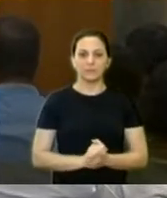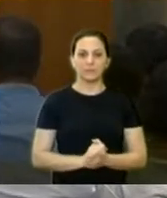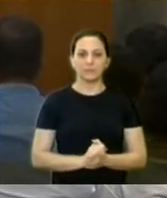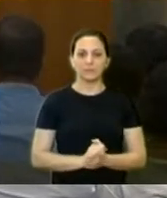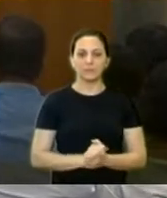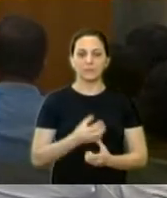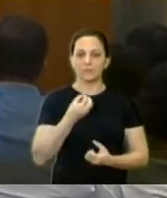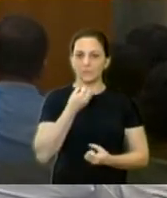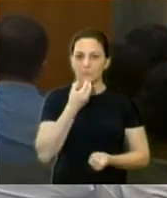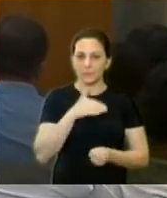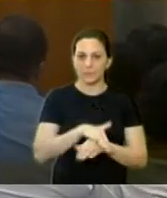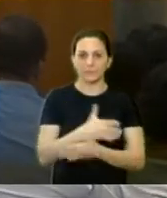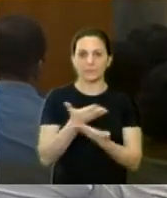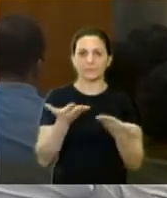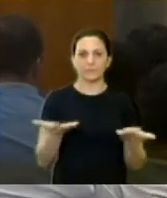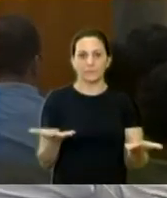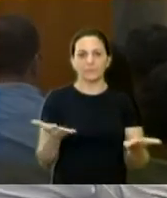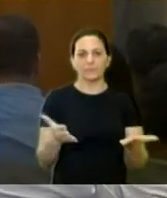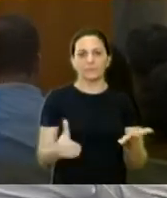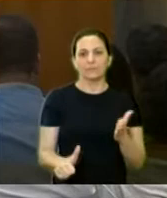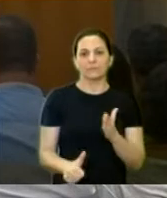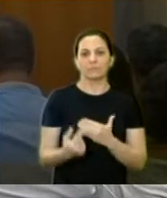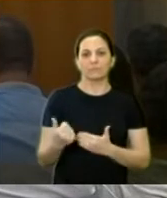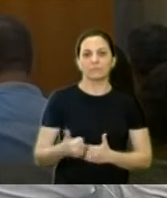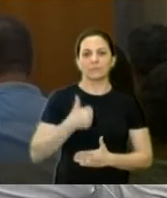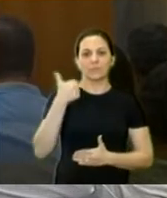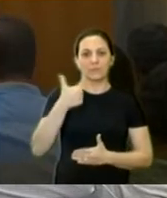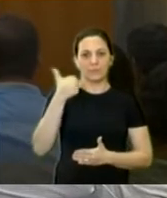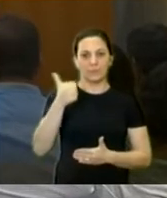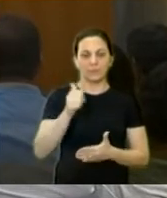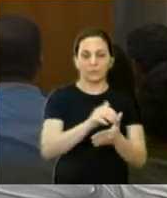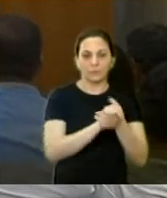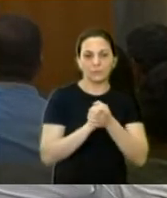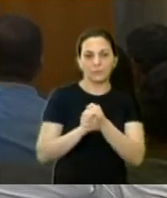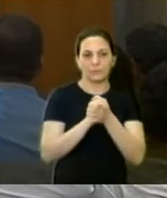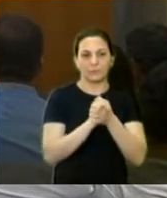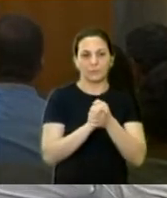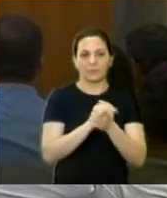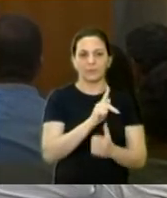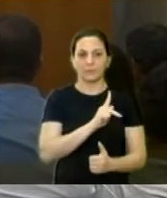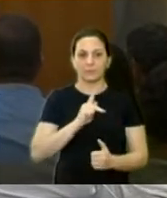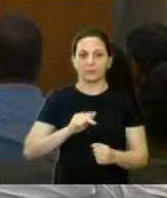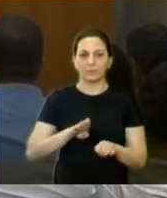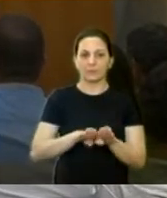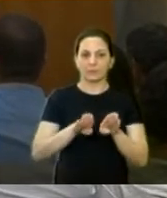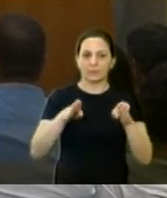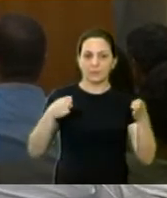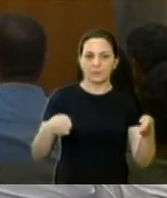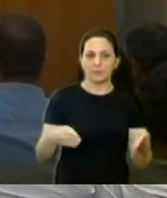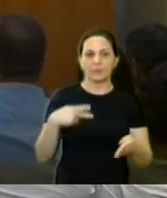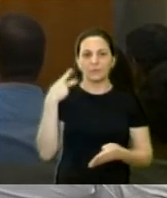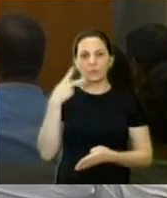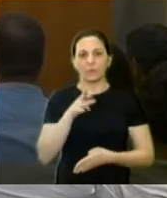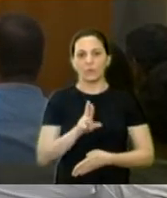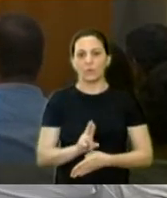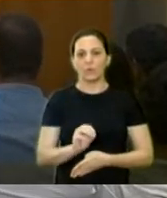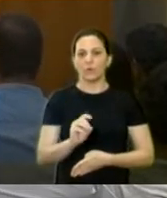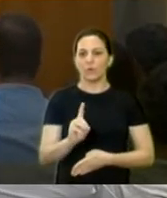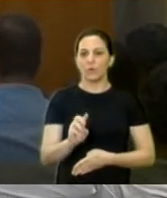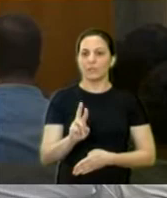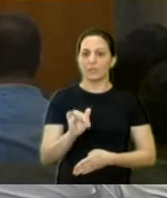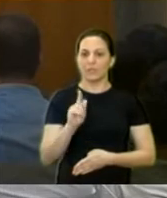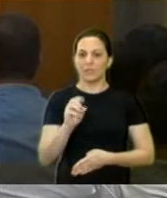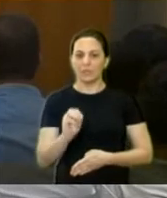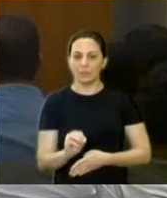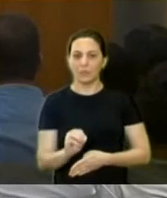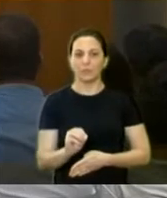Boa noite. Em primeiro lugar, quero cumprimentar o presidente da mesa, o vereador Rodrigo, né?